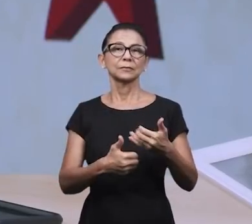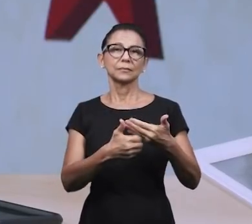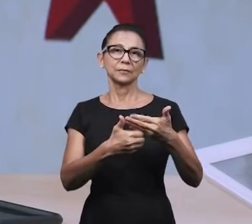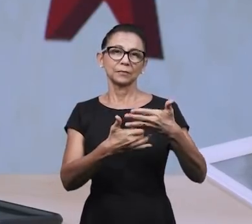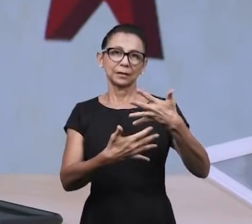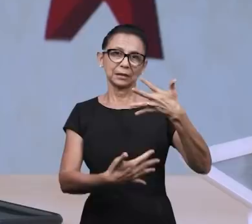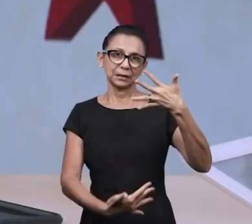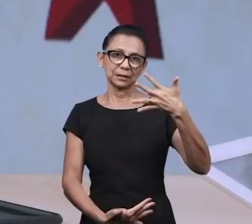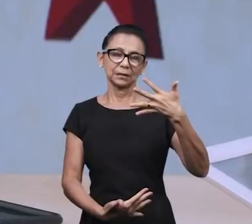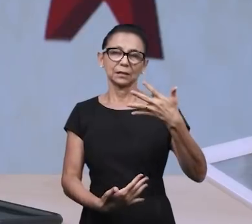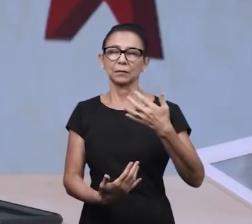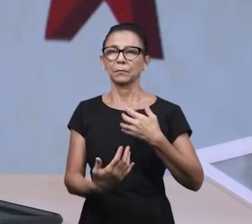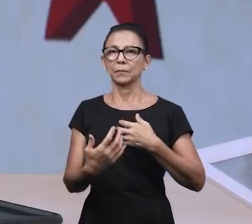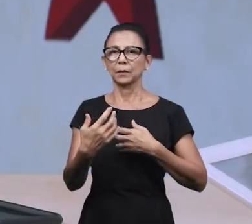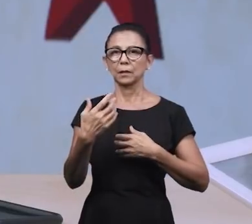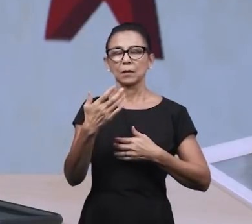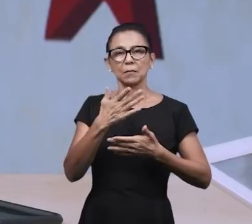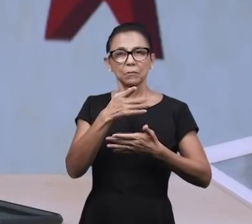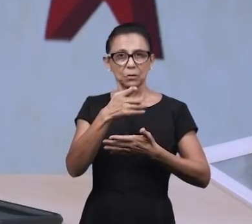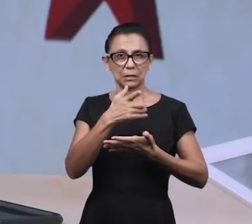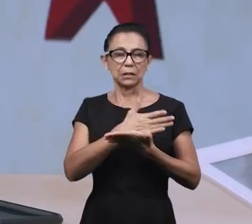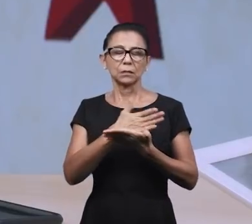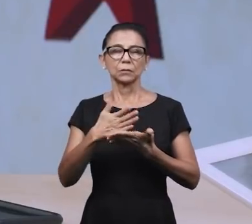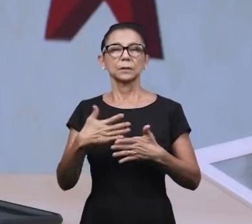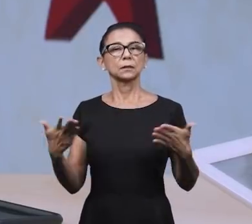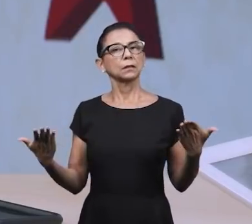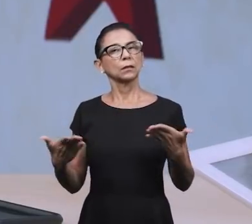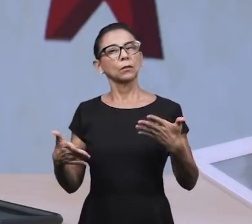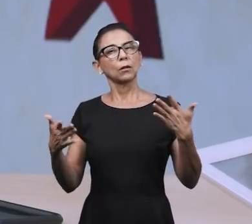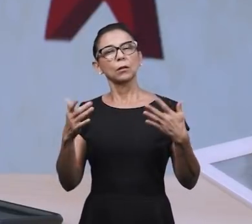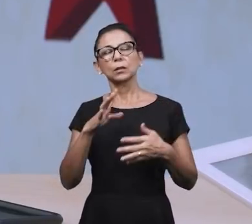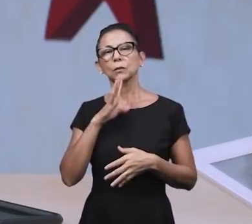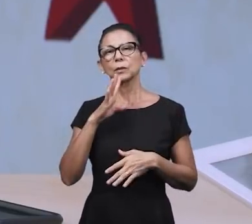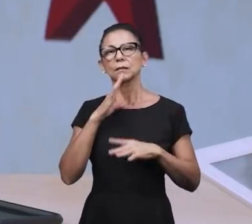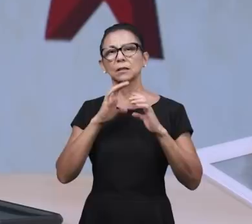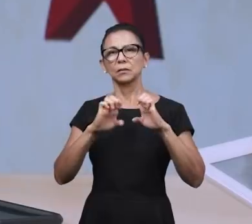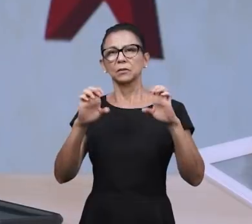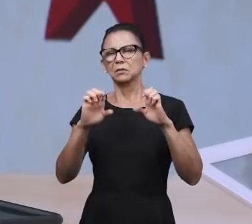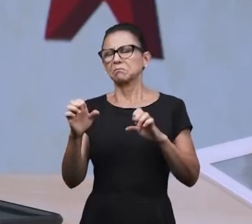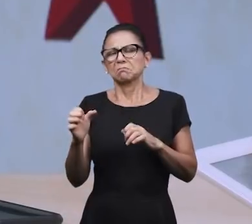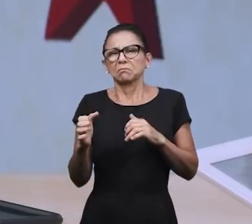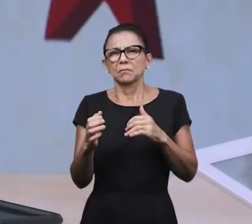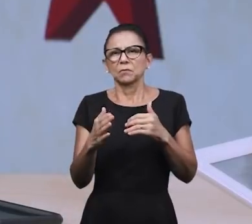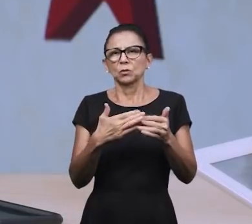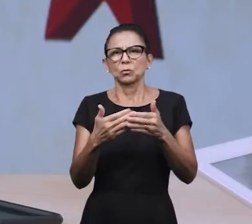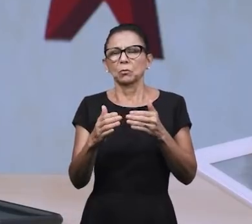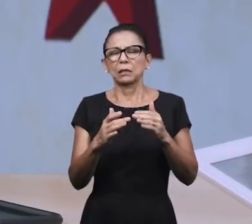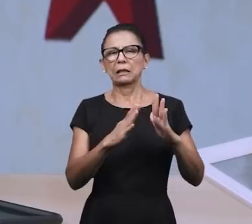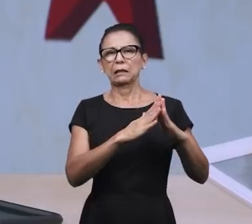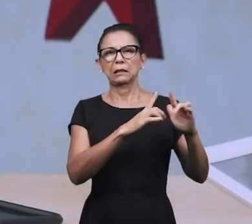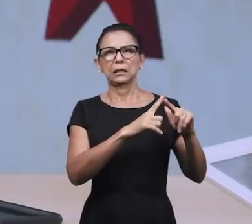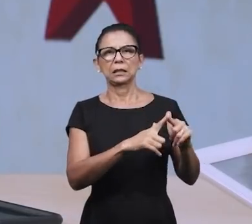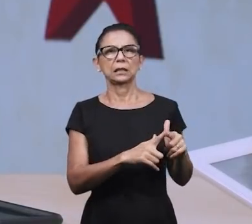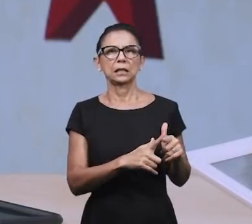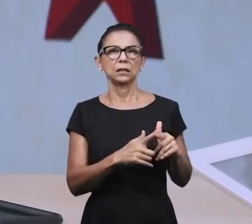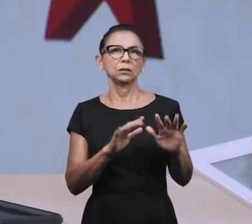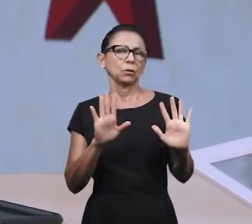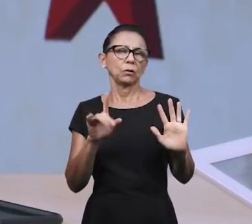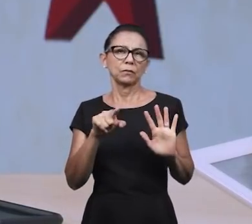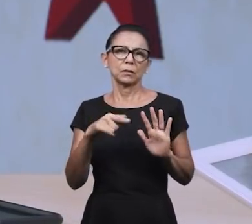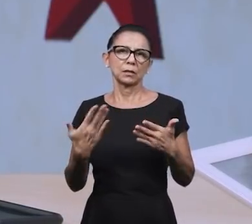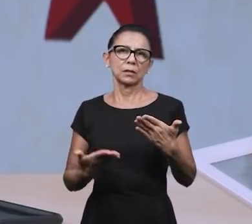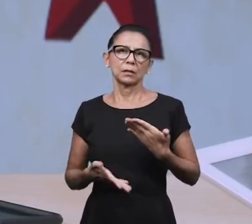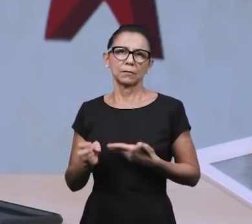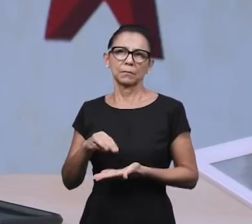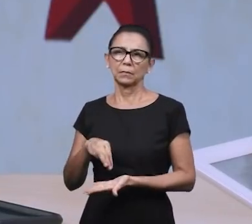você que está começando agora no Evangelho, para você que é evangélico de qualquer igreja, para você que não é evangélico, para você que é